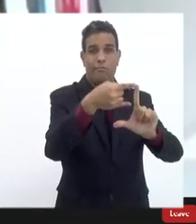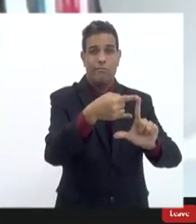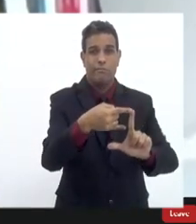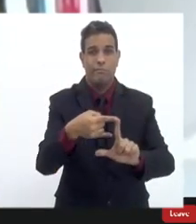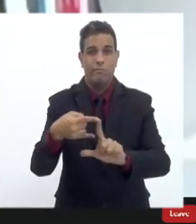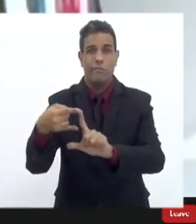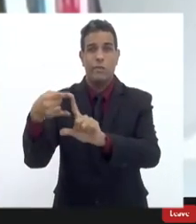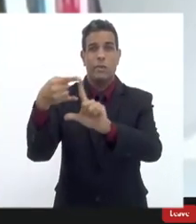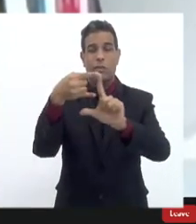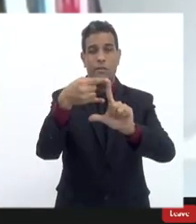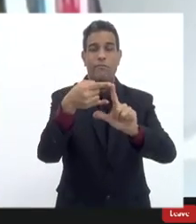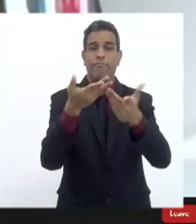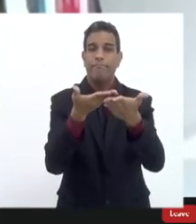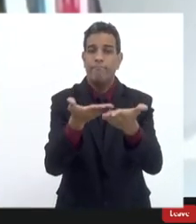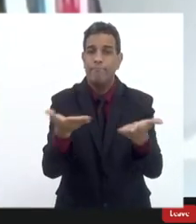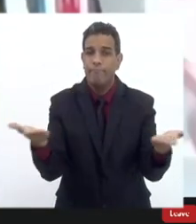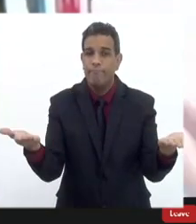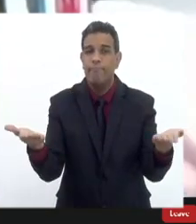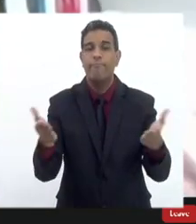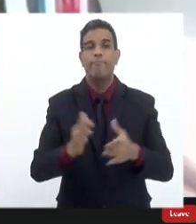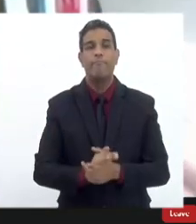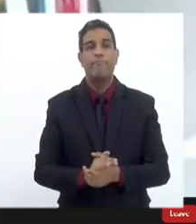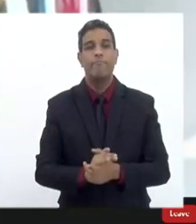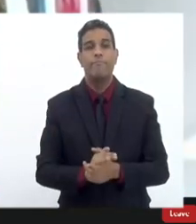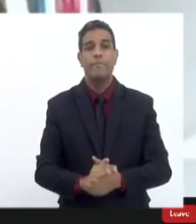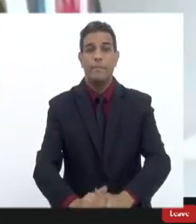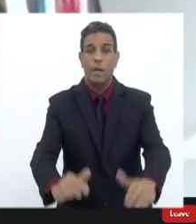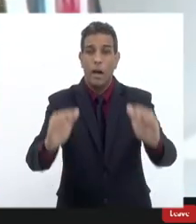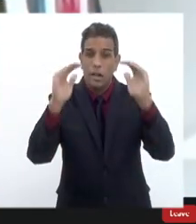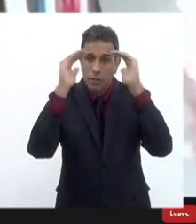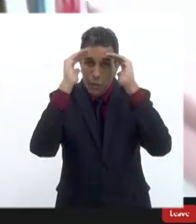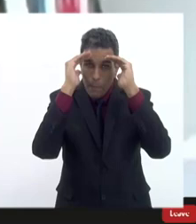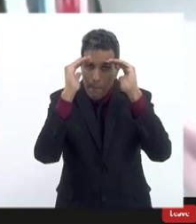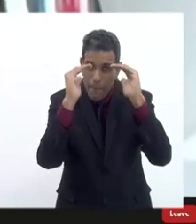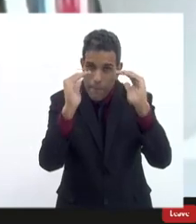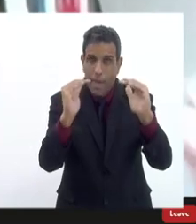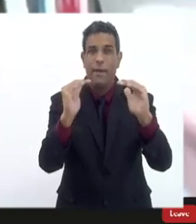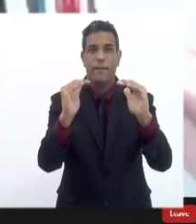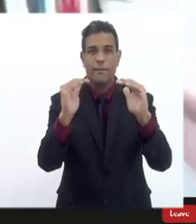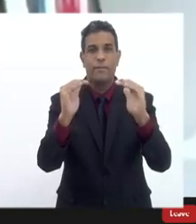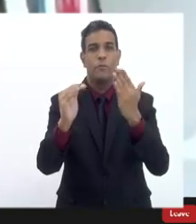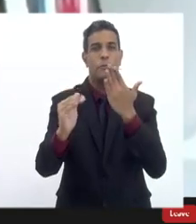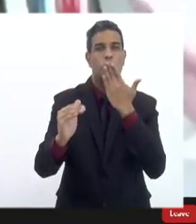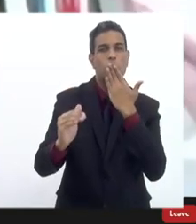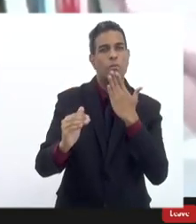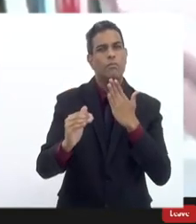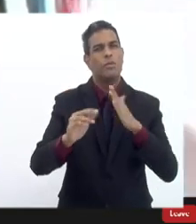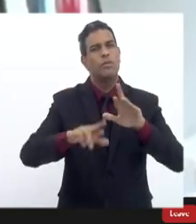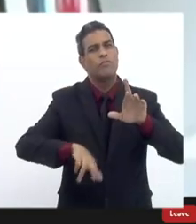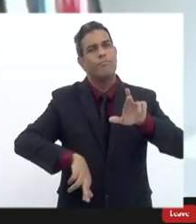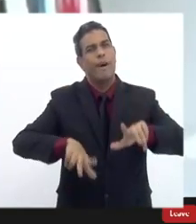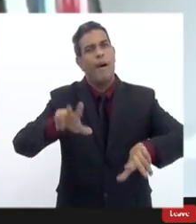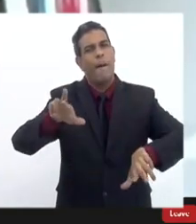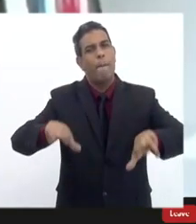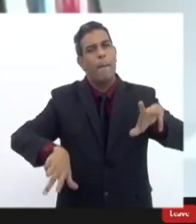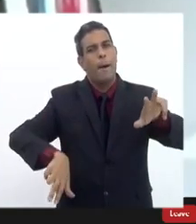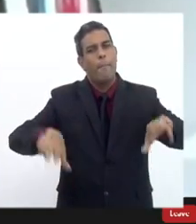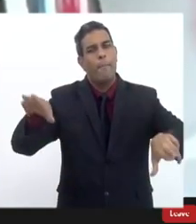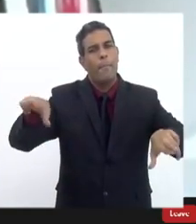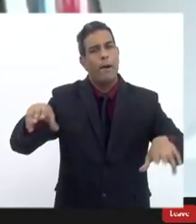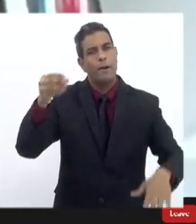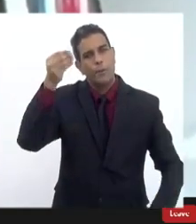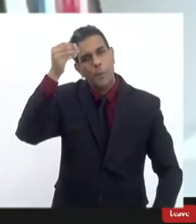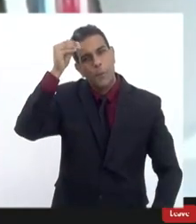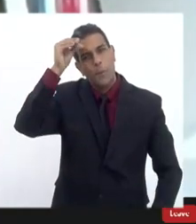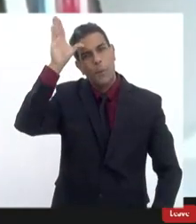nessa audiência pelo respeito aos diferentes fazeres e saberes